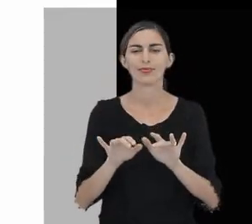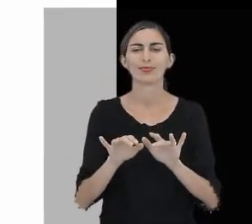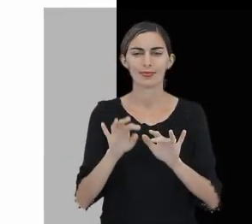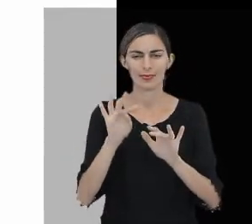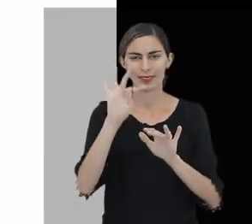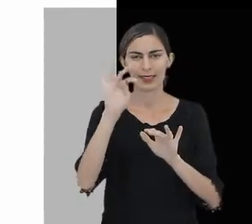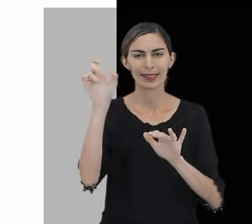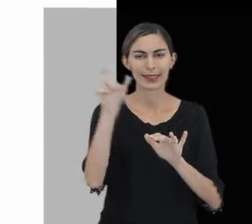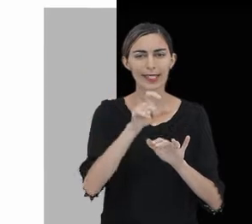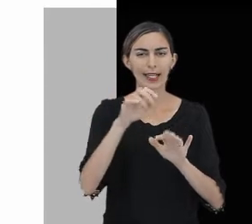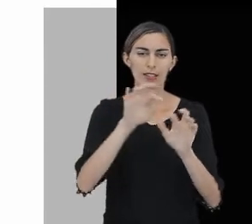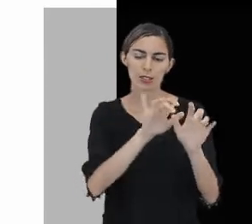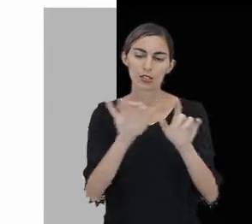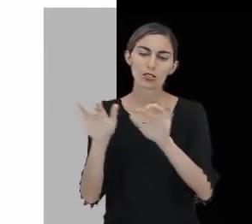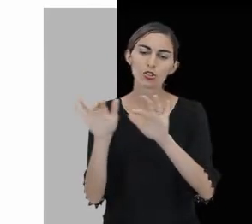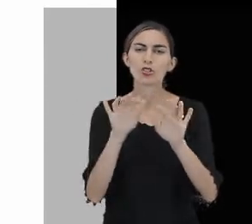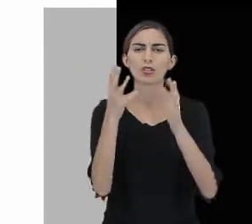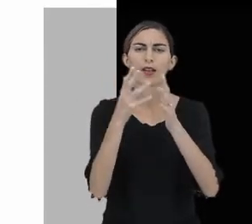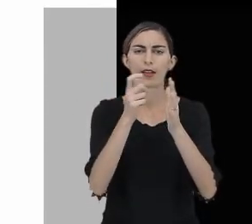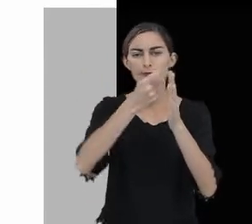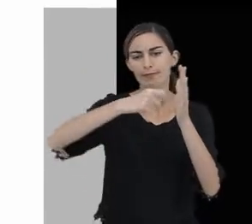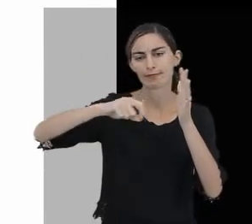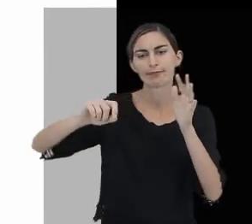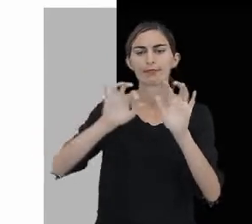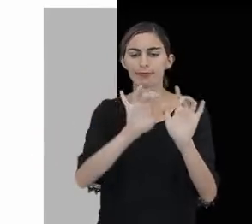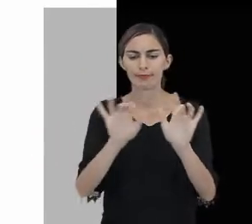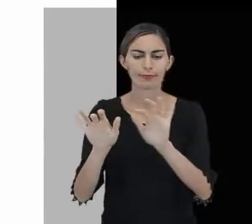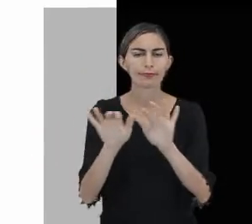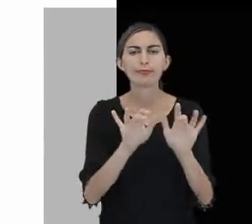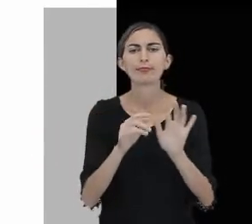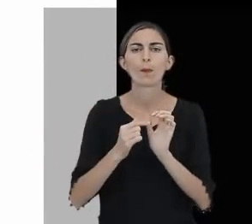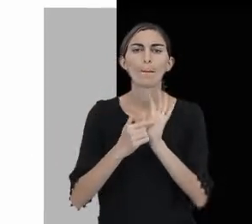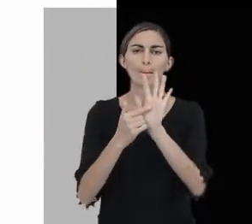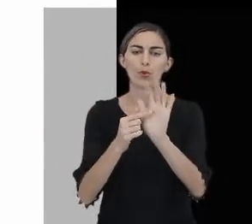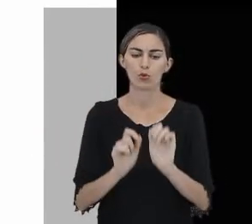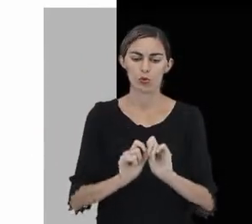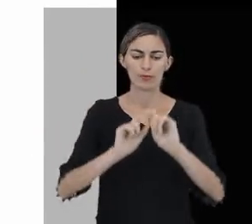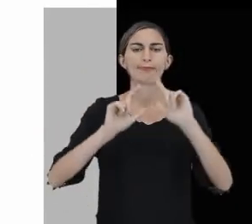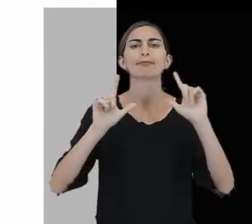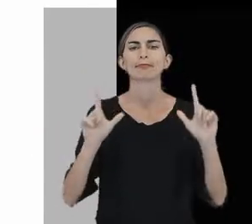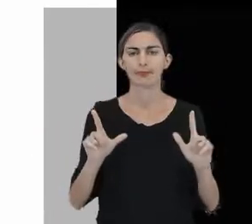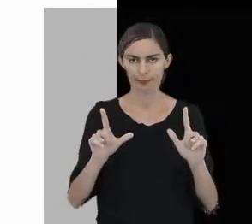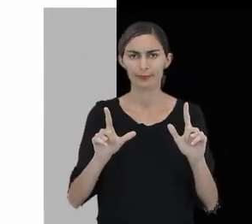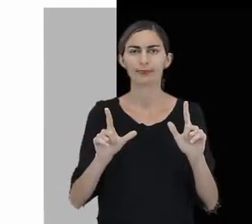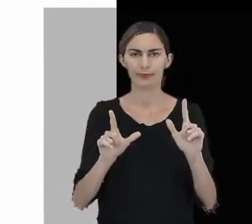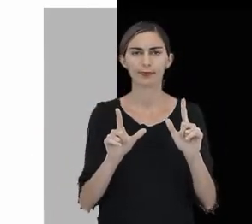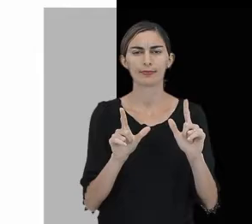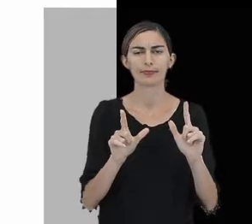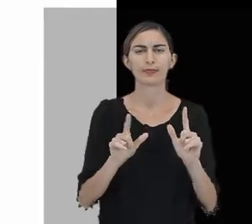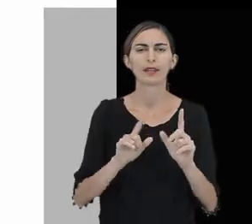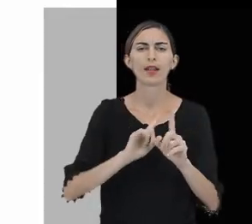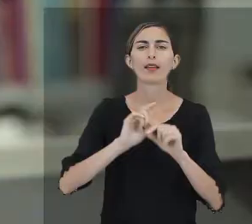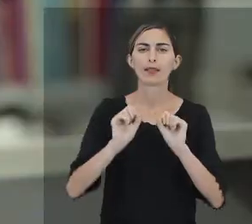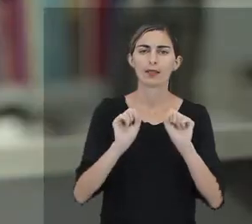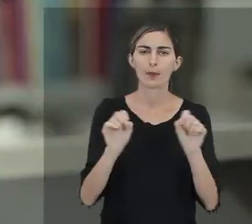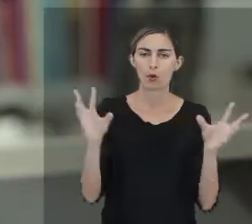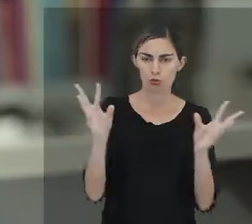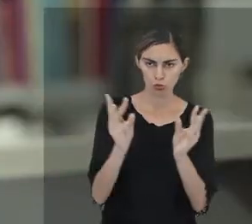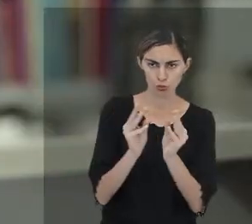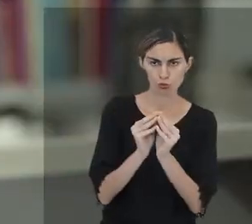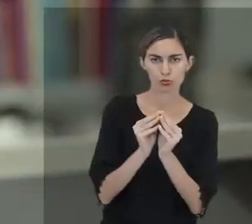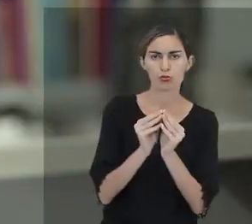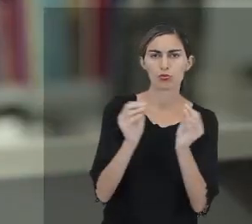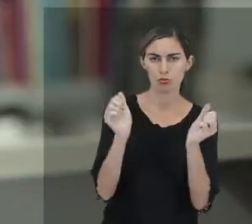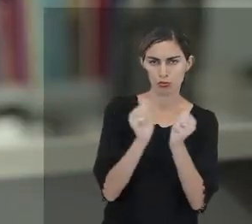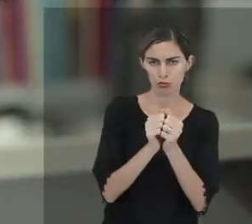View chamado Text, você digita o que você quer escrever, o que você quer que apareça na tela, certo? E a gente pode juntar